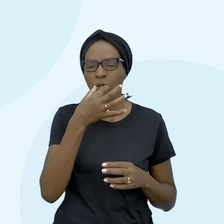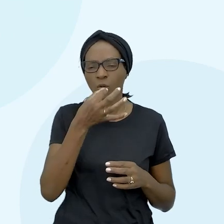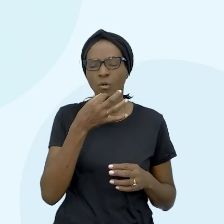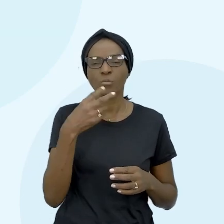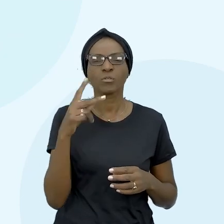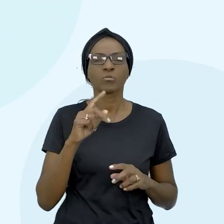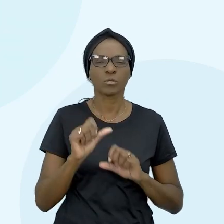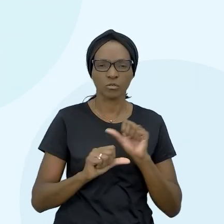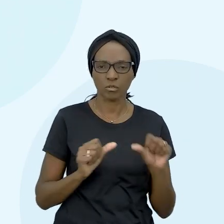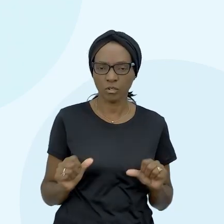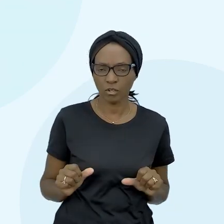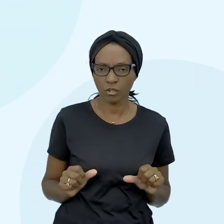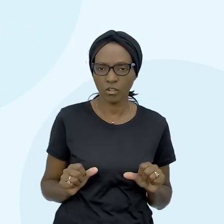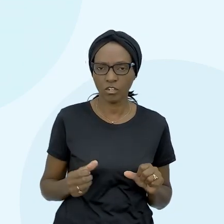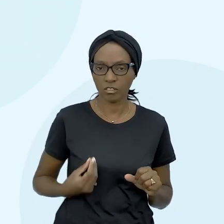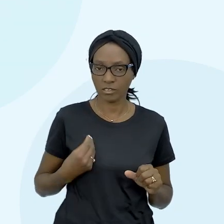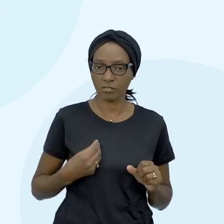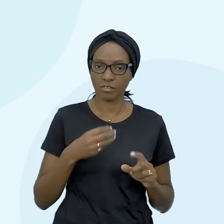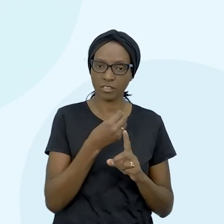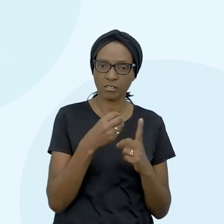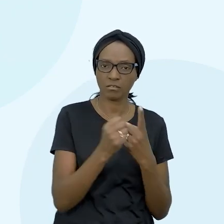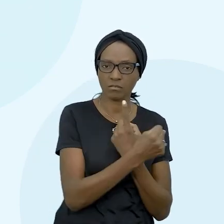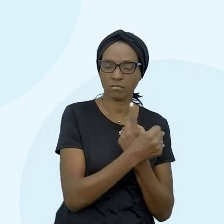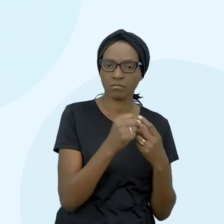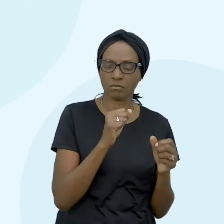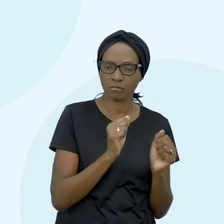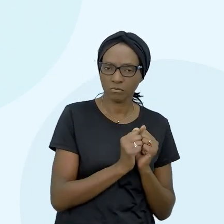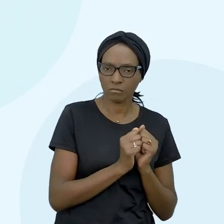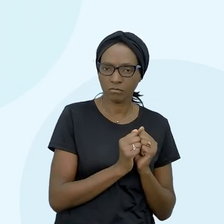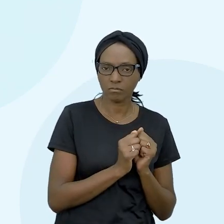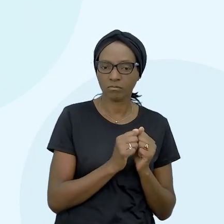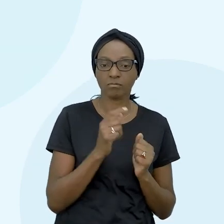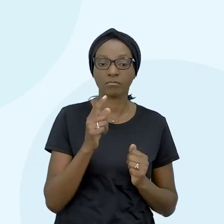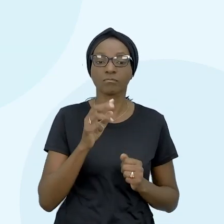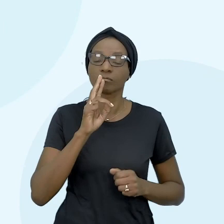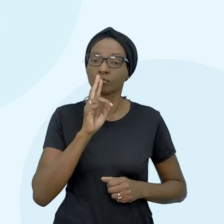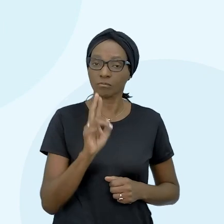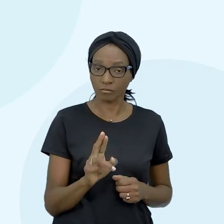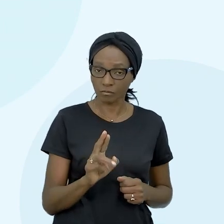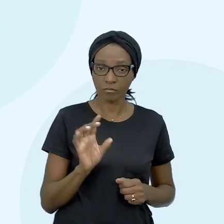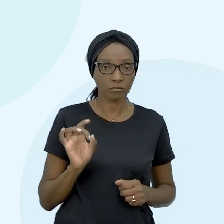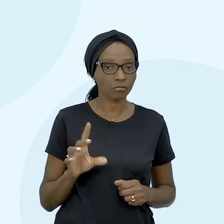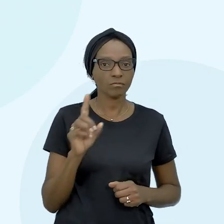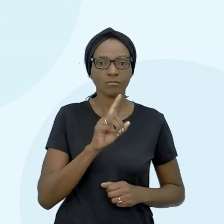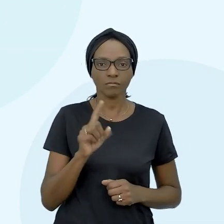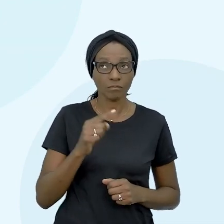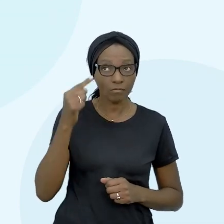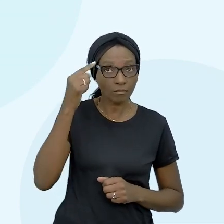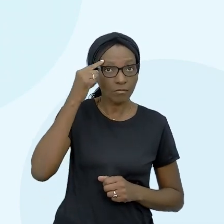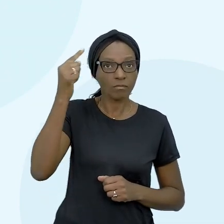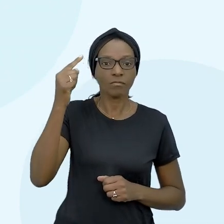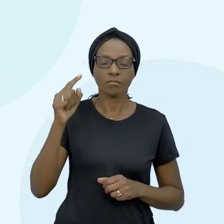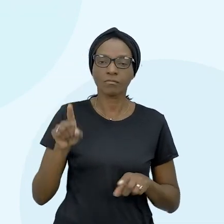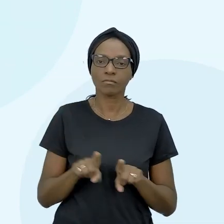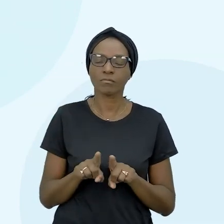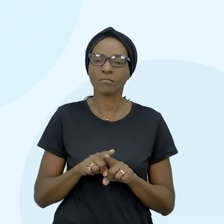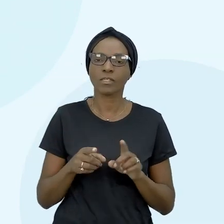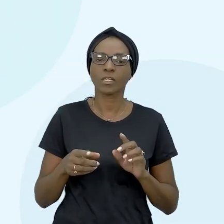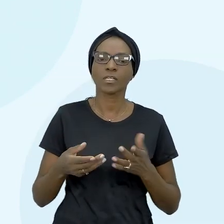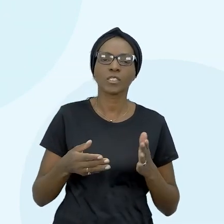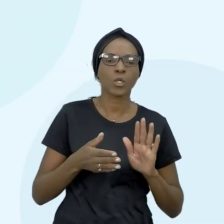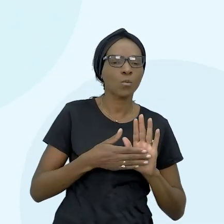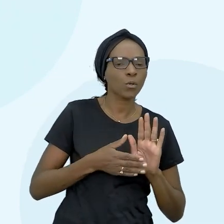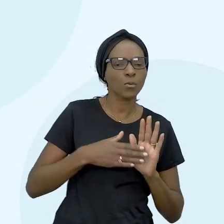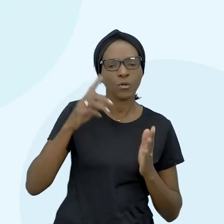é que, para além de responder essa pergunta, vocês pensem também em propor ações de intervenção dentro